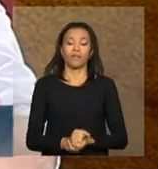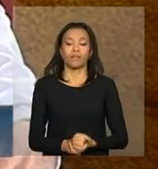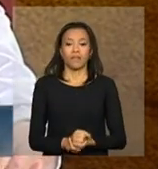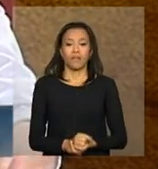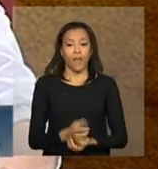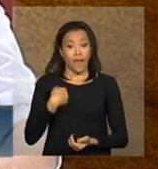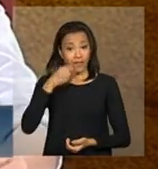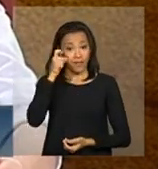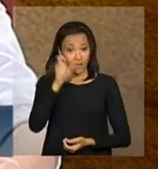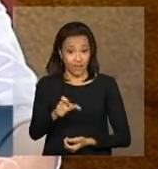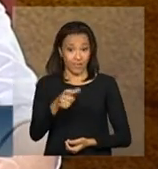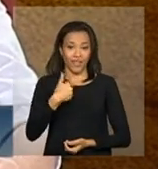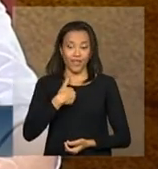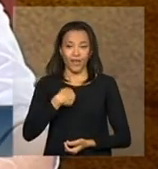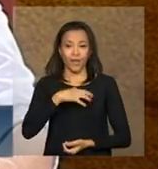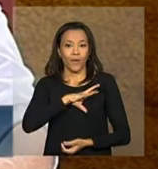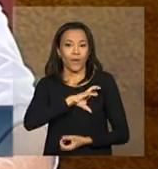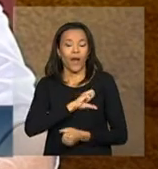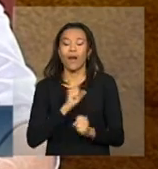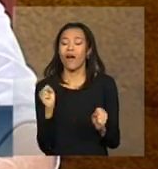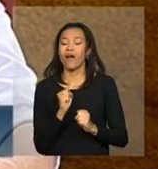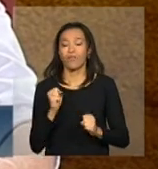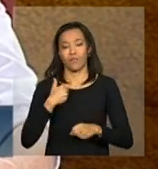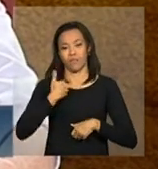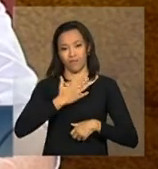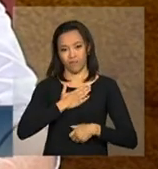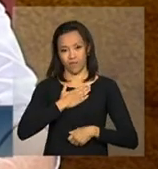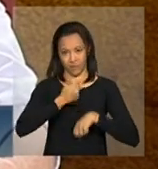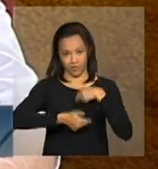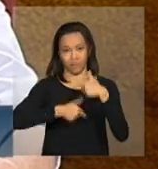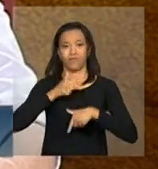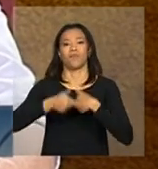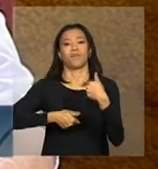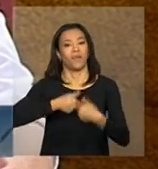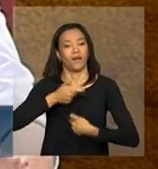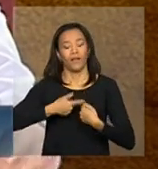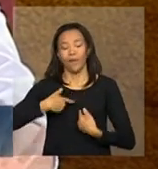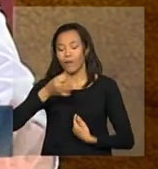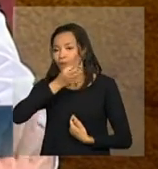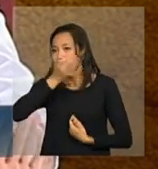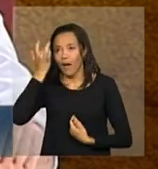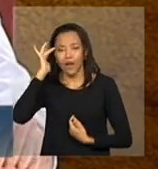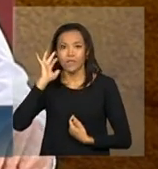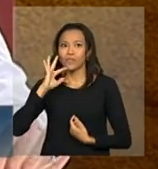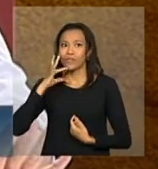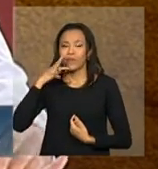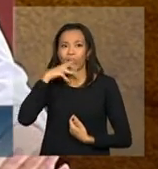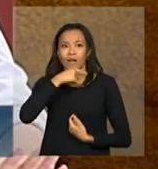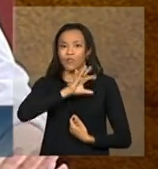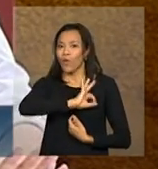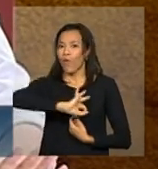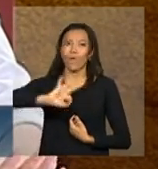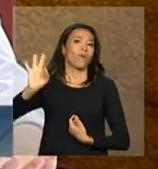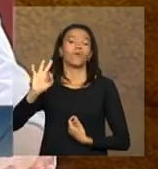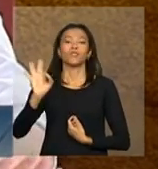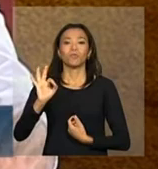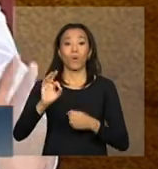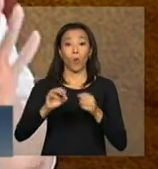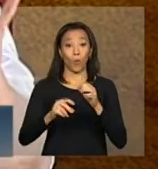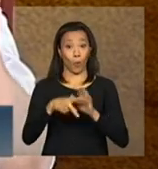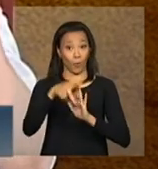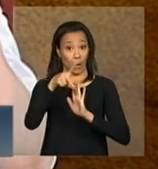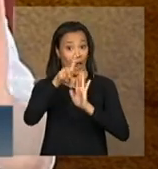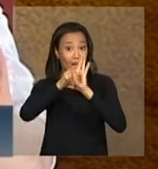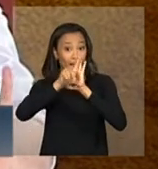eu realmente assim, eu sou uma apaixonada pelo que eu faço. Então, eu acho fantástico a construção do projeto de lei orçamentária.